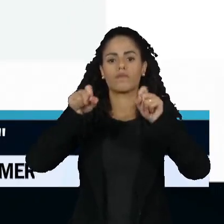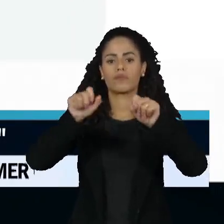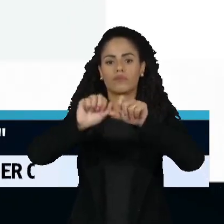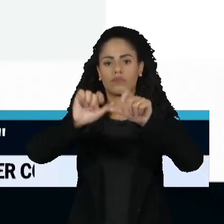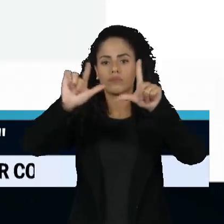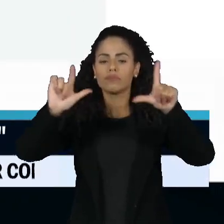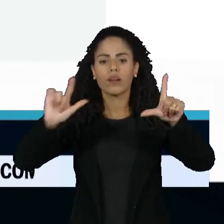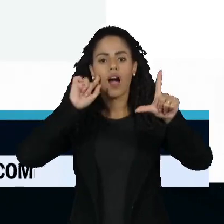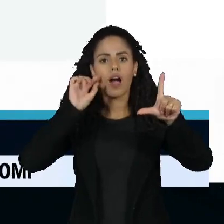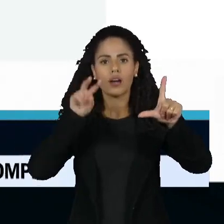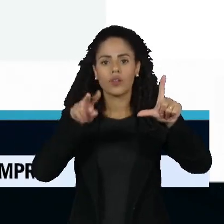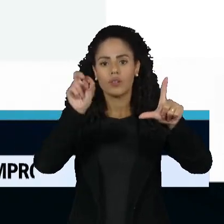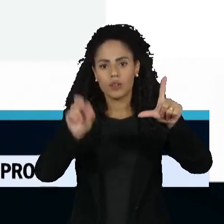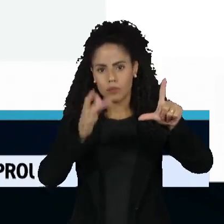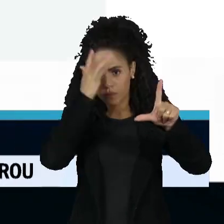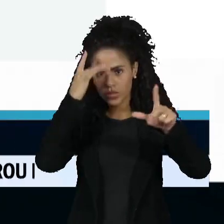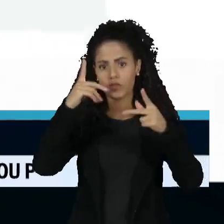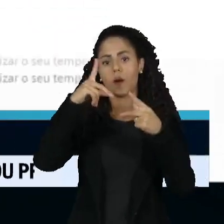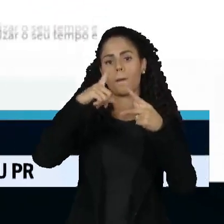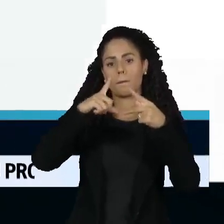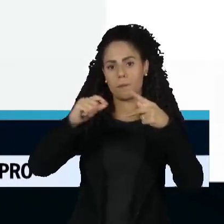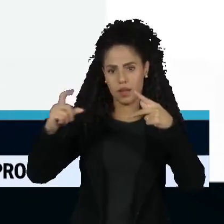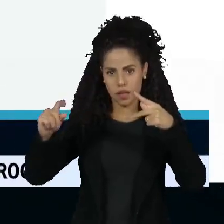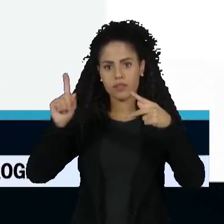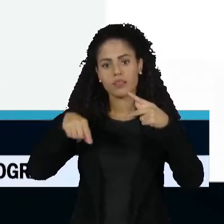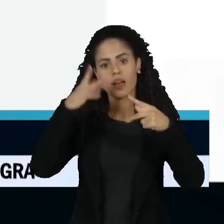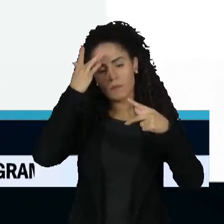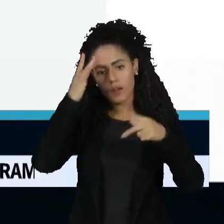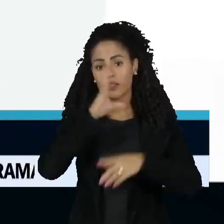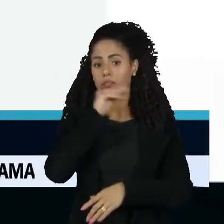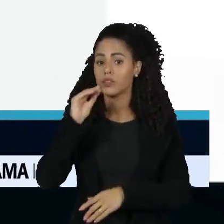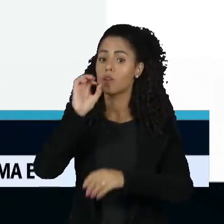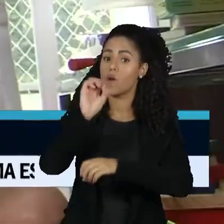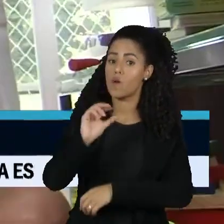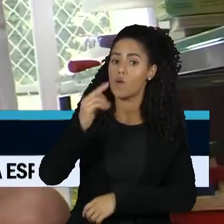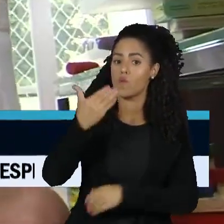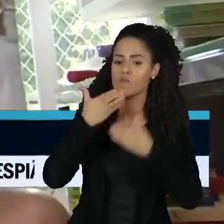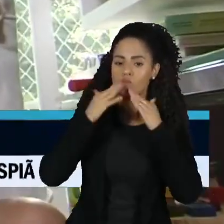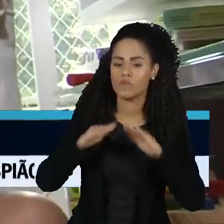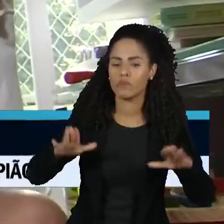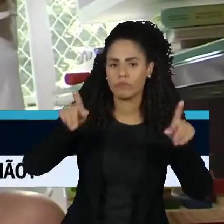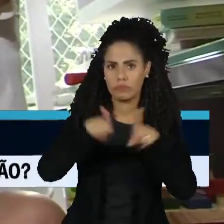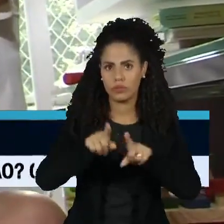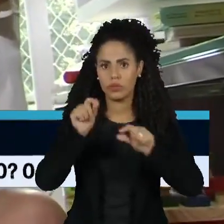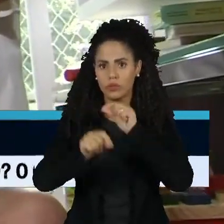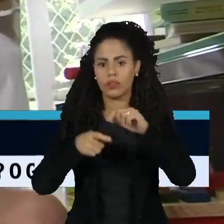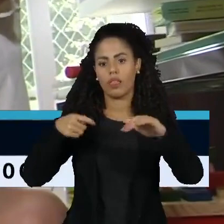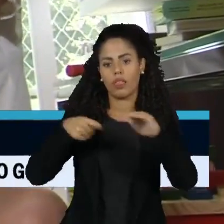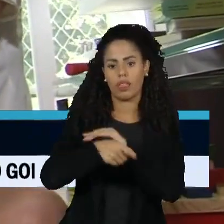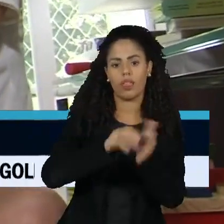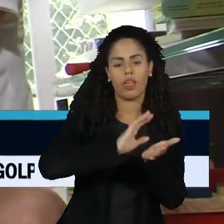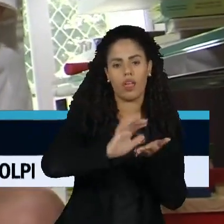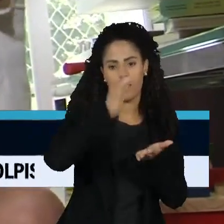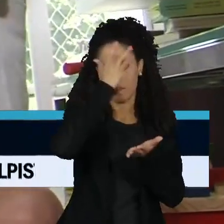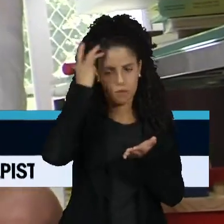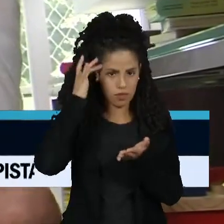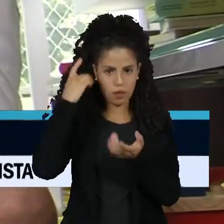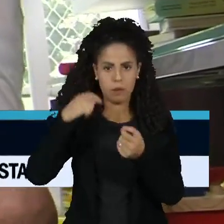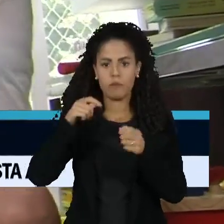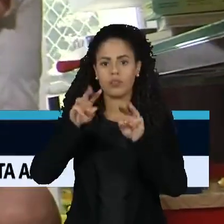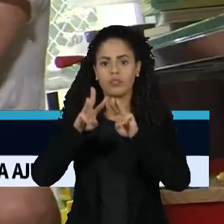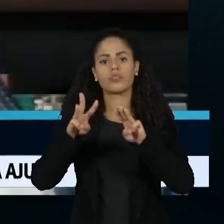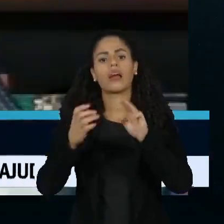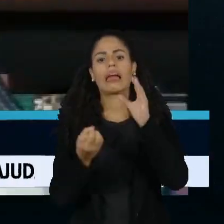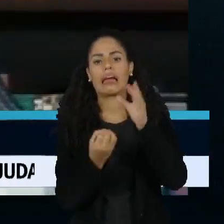as contribuições, via Pix, para a carteira da criança ou adolescente. Não há necessidade do investidor fazer um login na plataforma